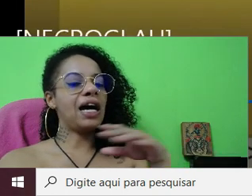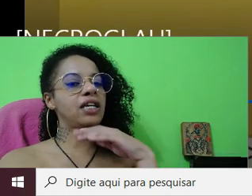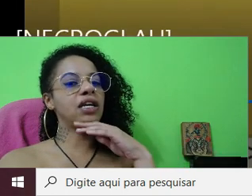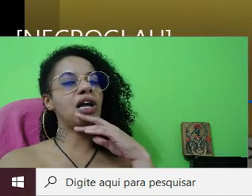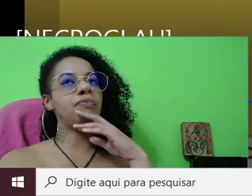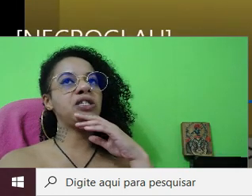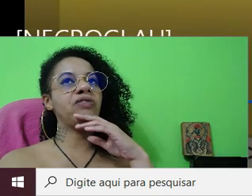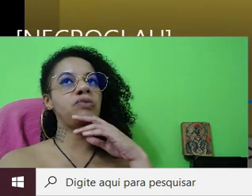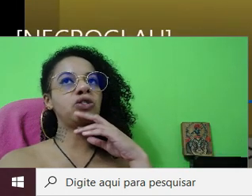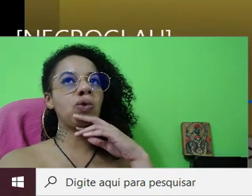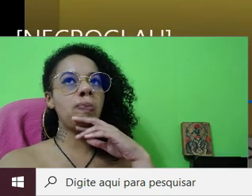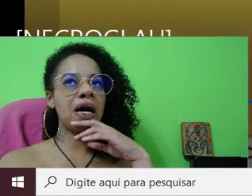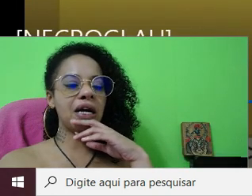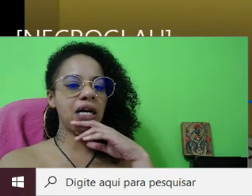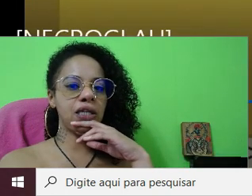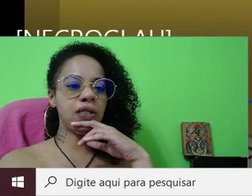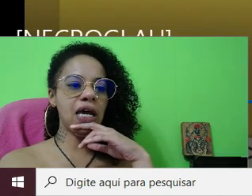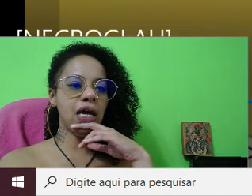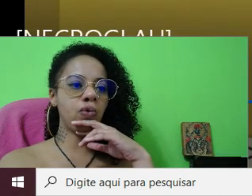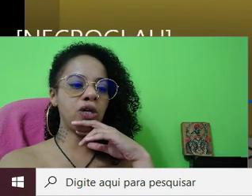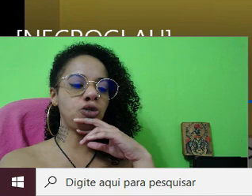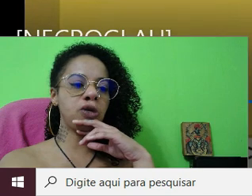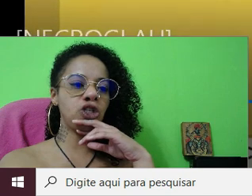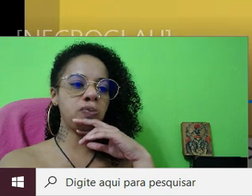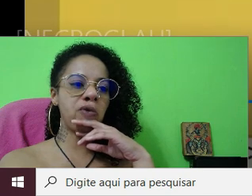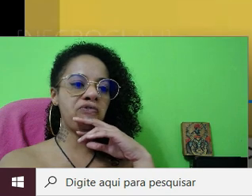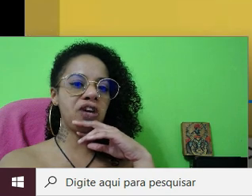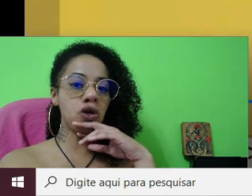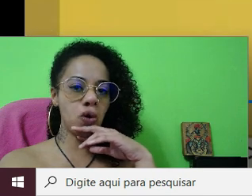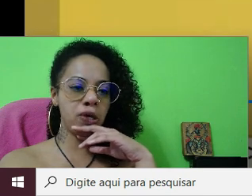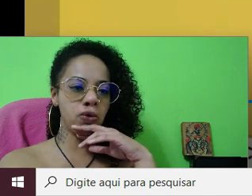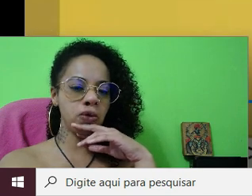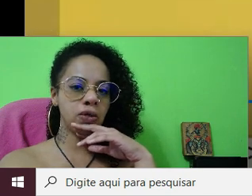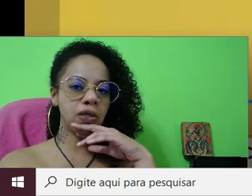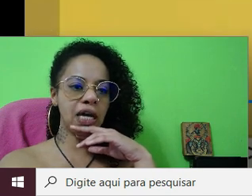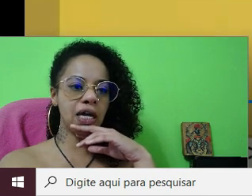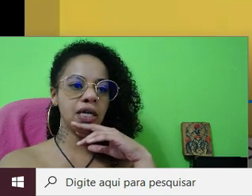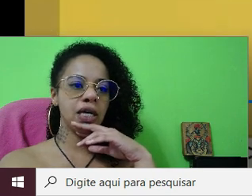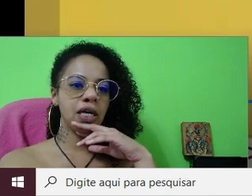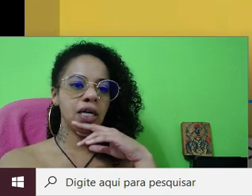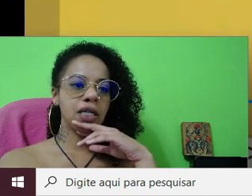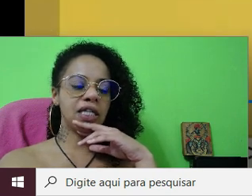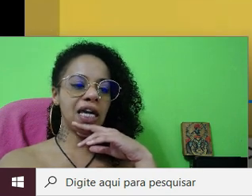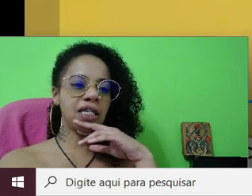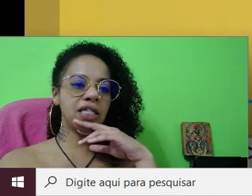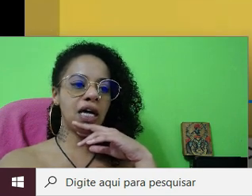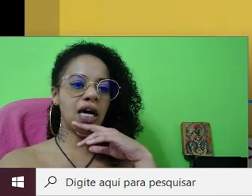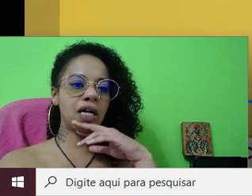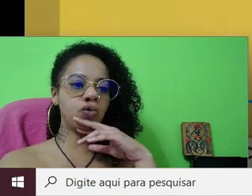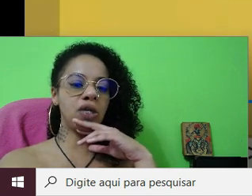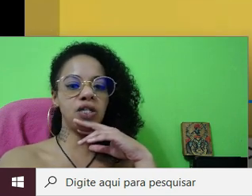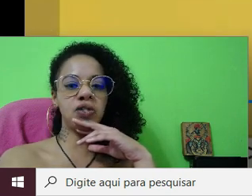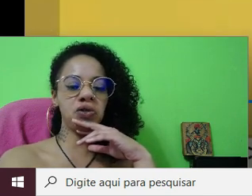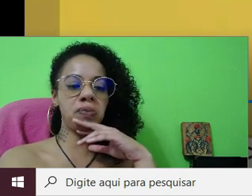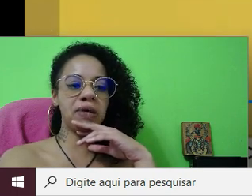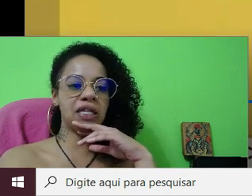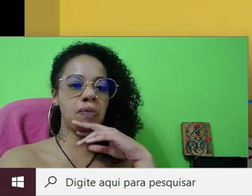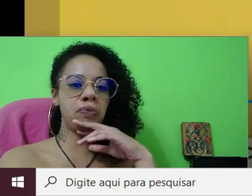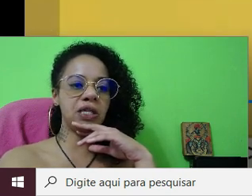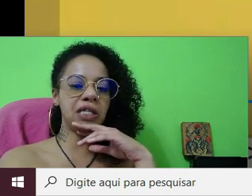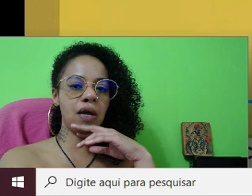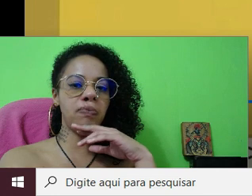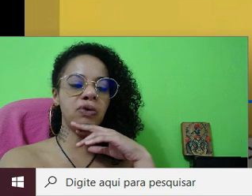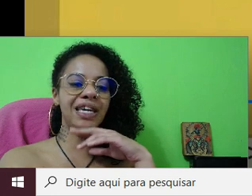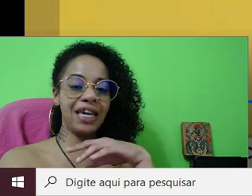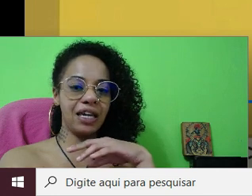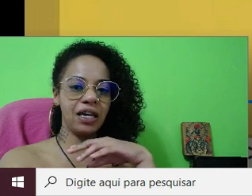aí Guilherme Você vai me desculpar cara o anti-petismo é um fenômeno né Desde do início do